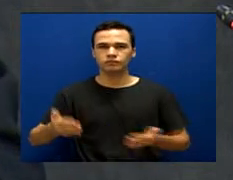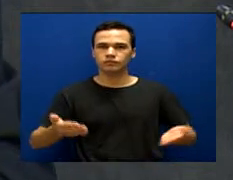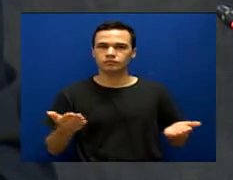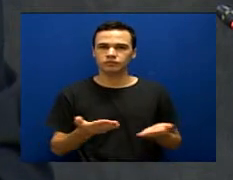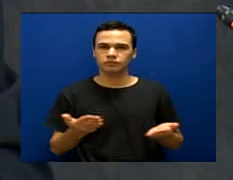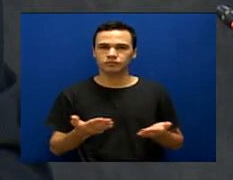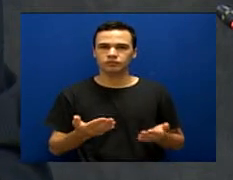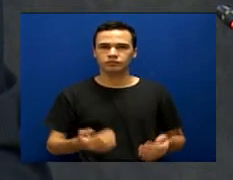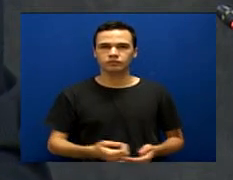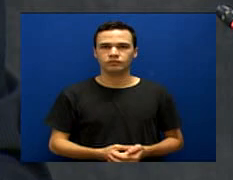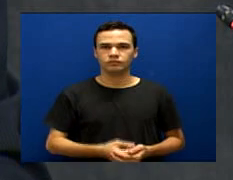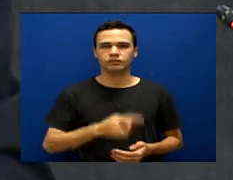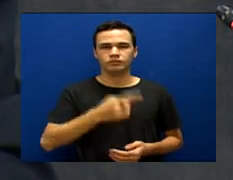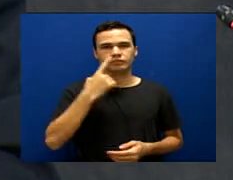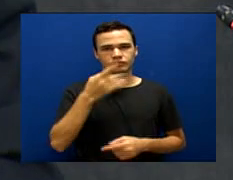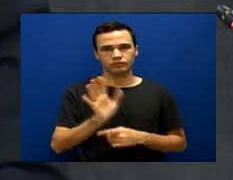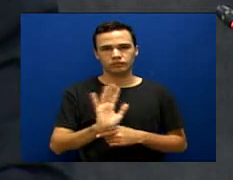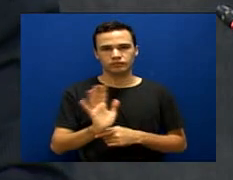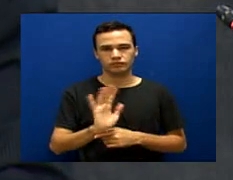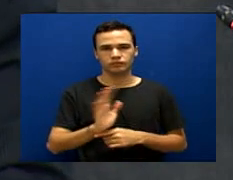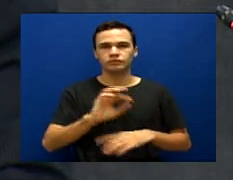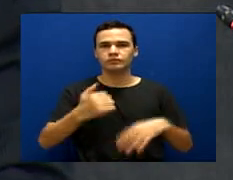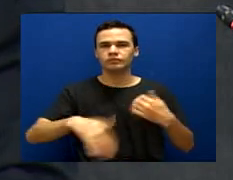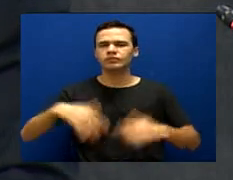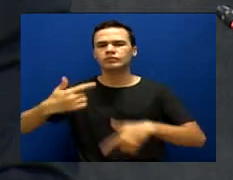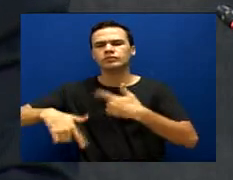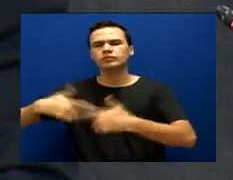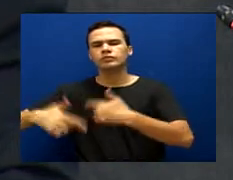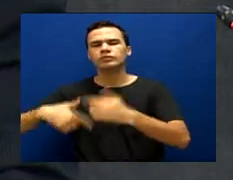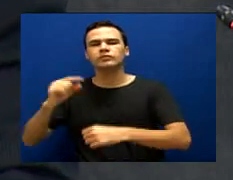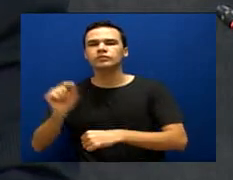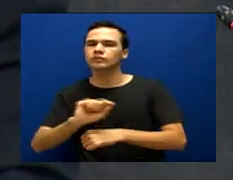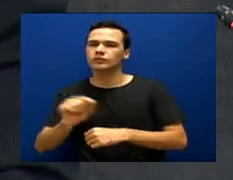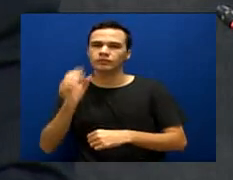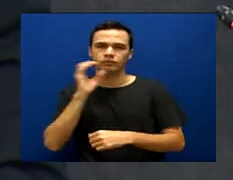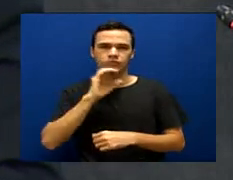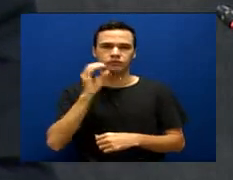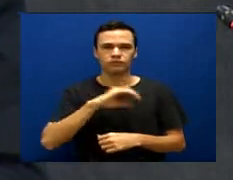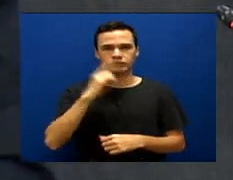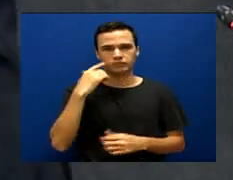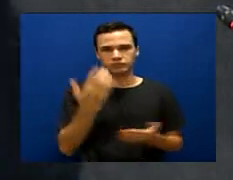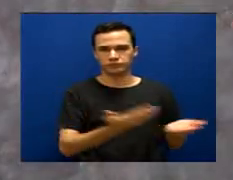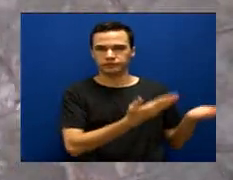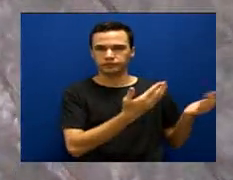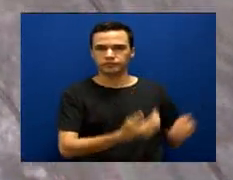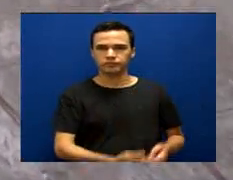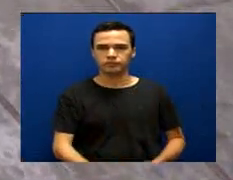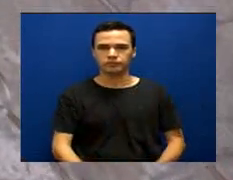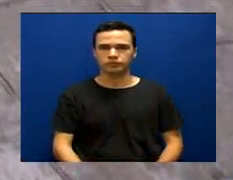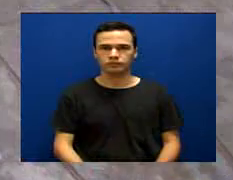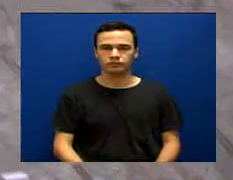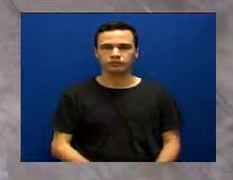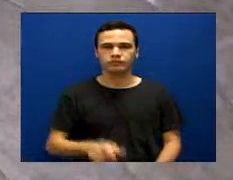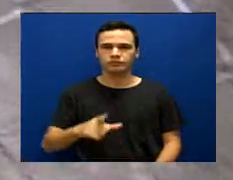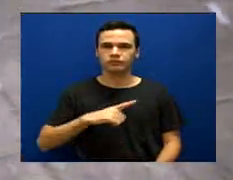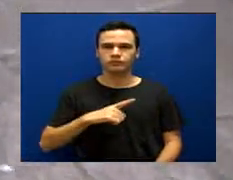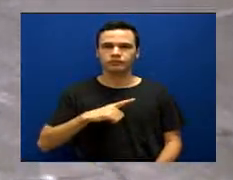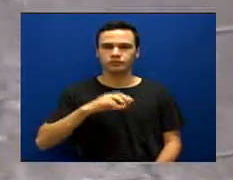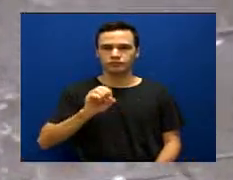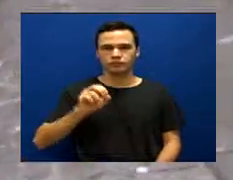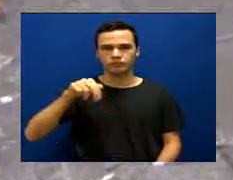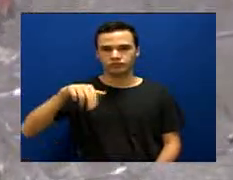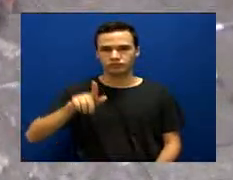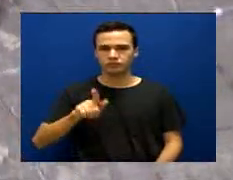passamos, então, agora para um vídeo de prestação de contas rápida, é isso? Então, tá bom. De acordo com a